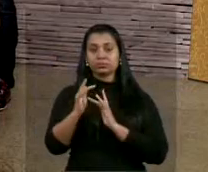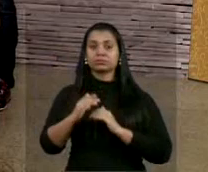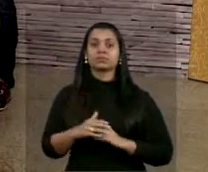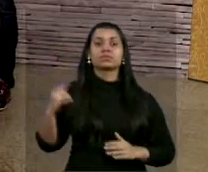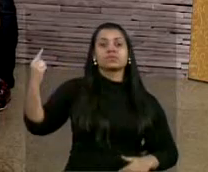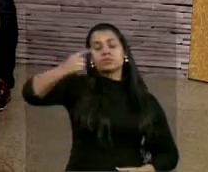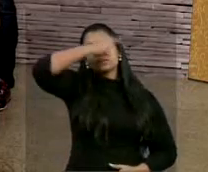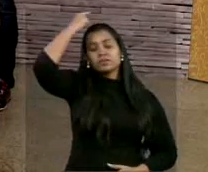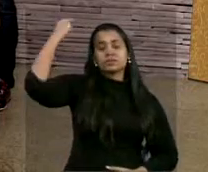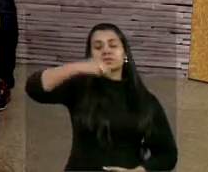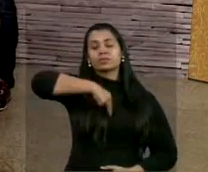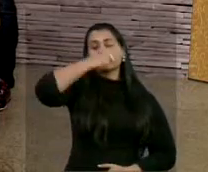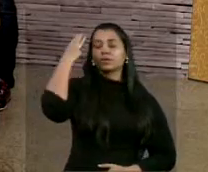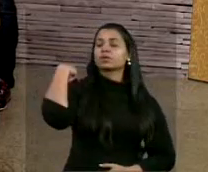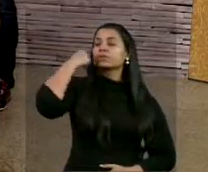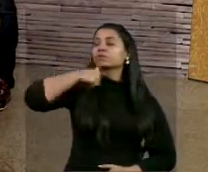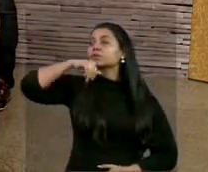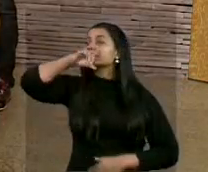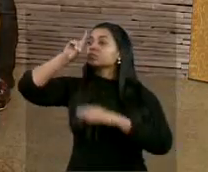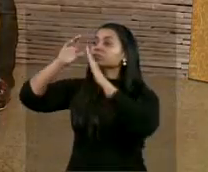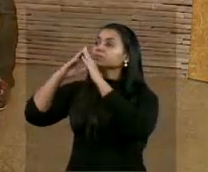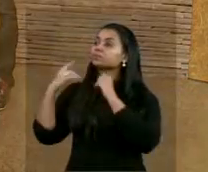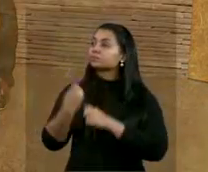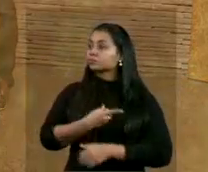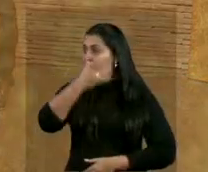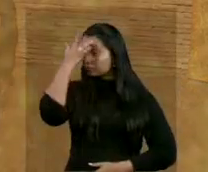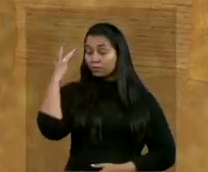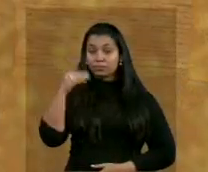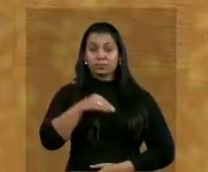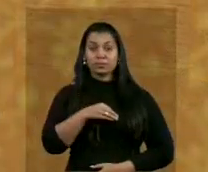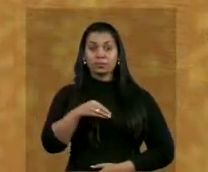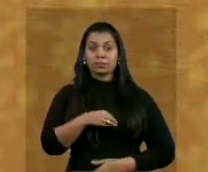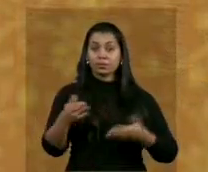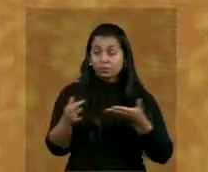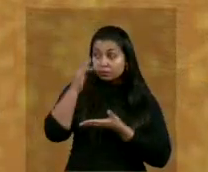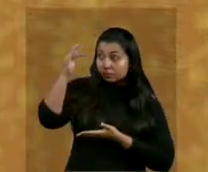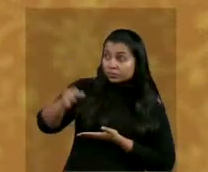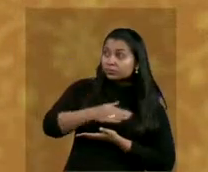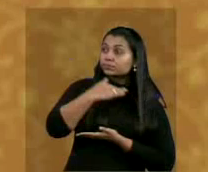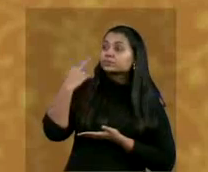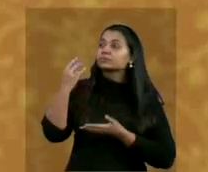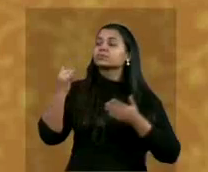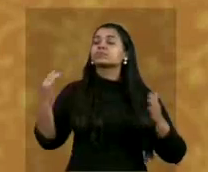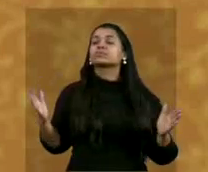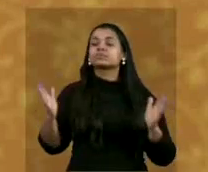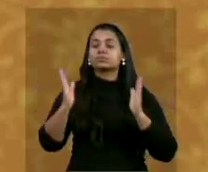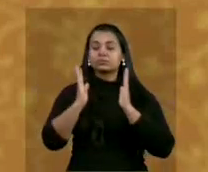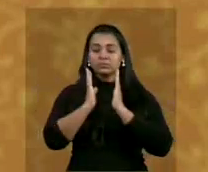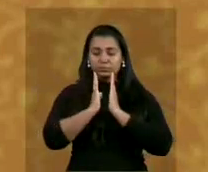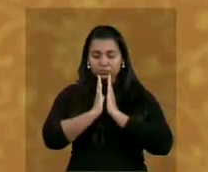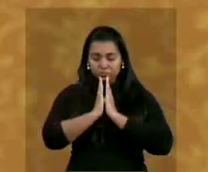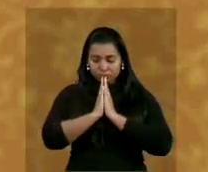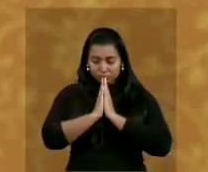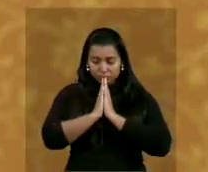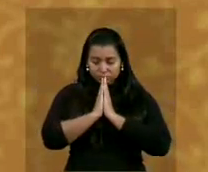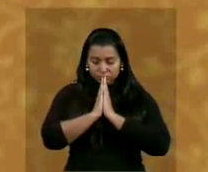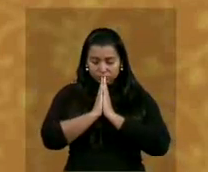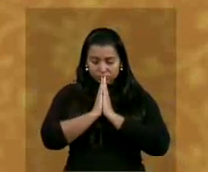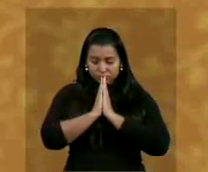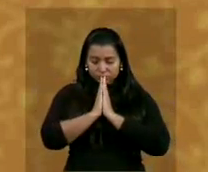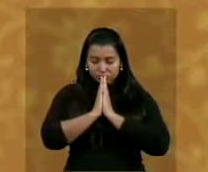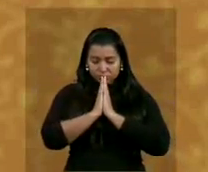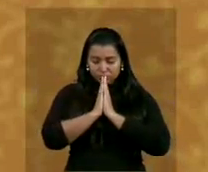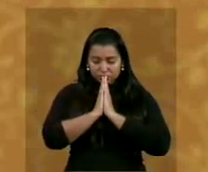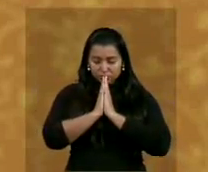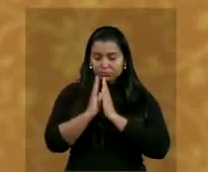fruto do vosso ventre, Jesus. Santa Maria, Mãe de Deus, rogai por nós, pecadores, agora e na hora de